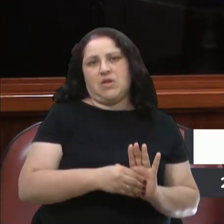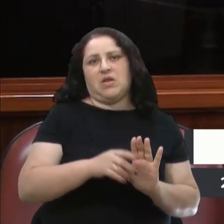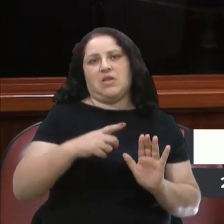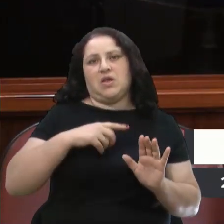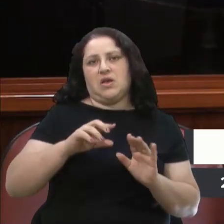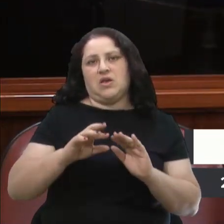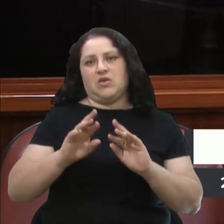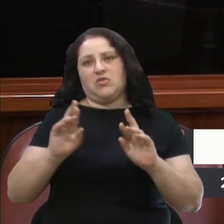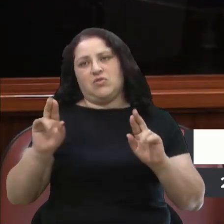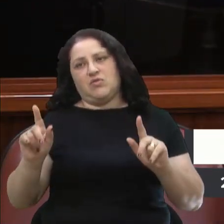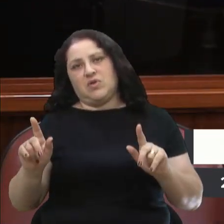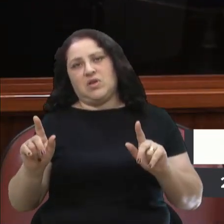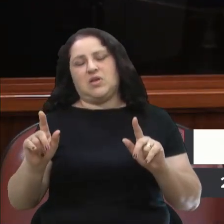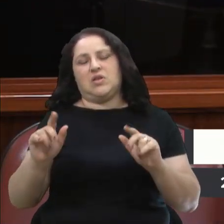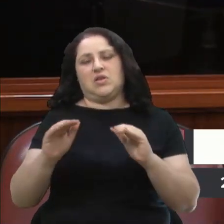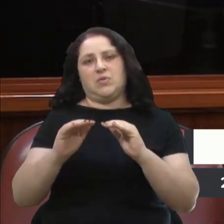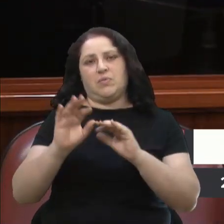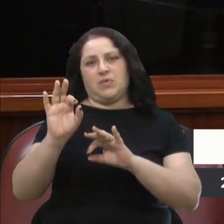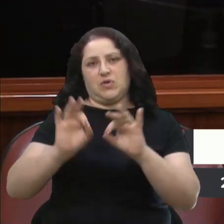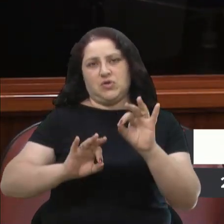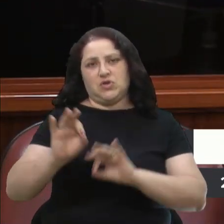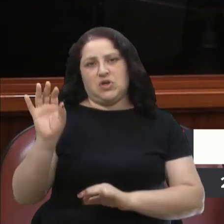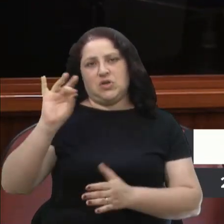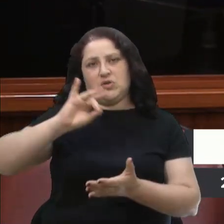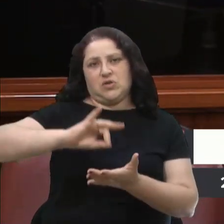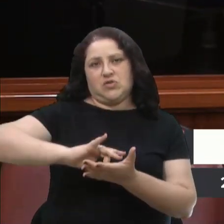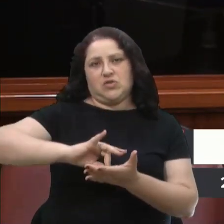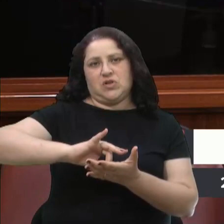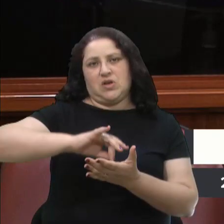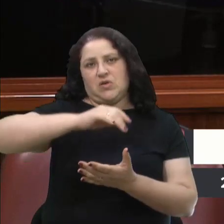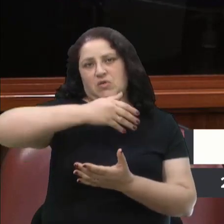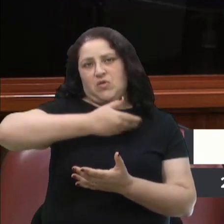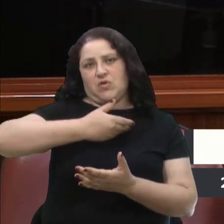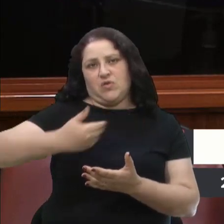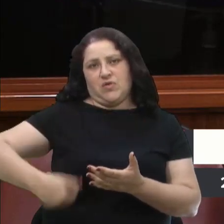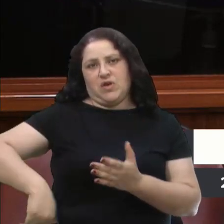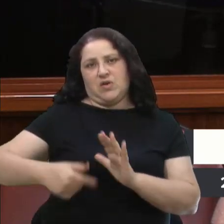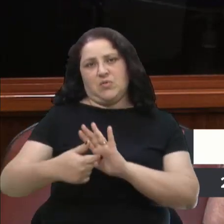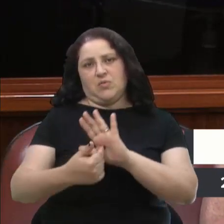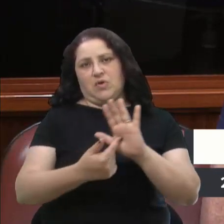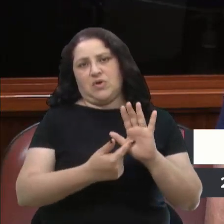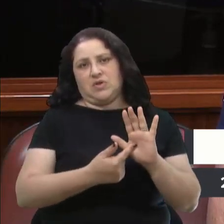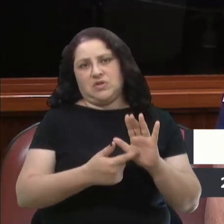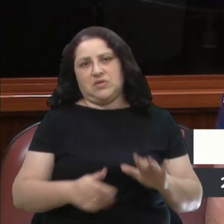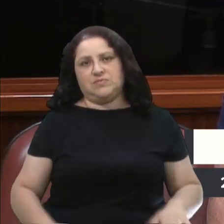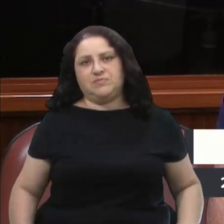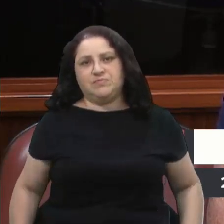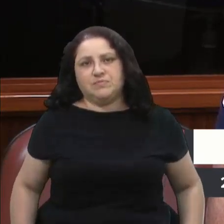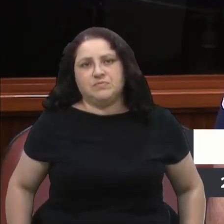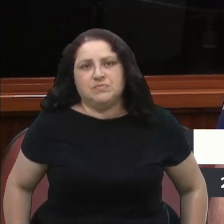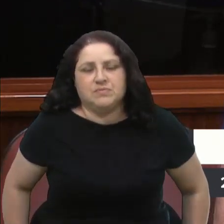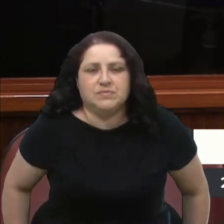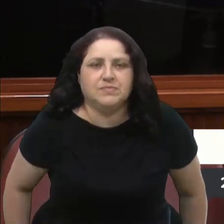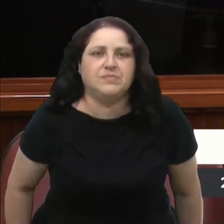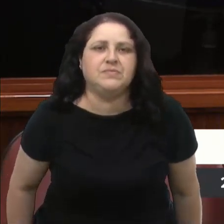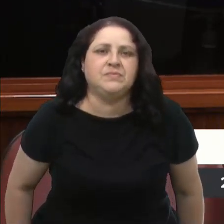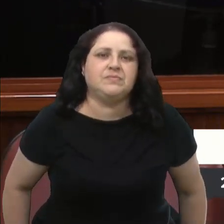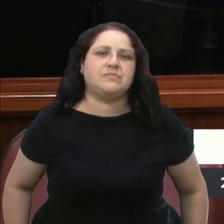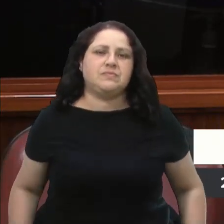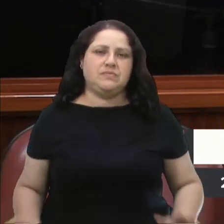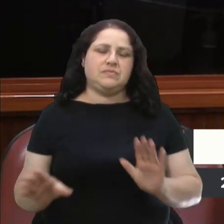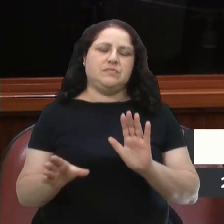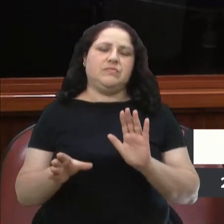do projeto original apresentado pelo governo, né? Uma parte, vereador. E em seguida, no